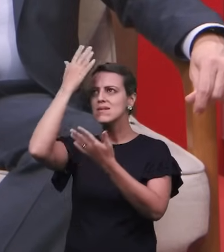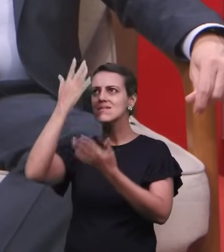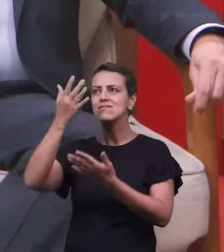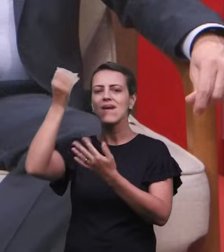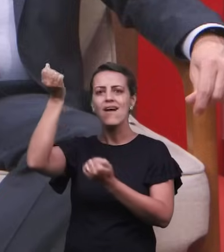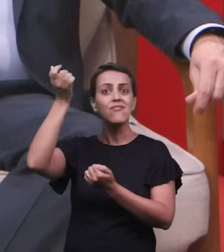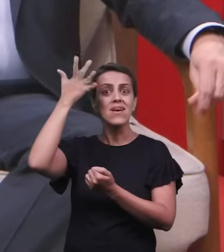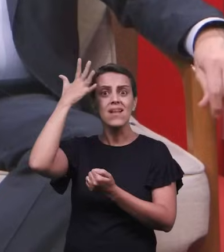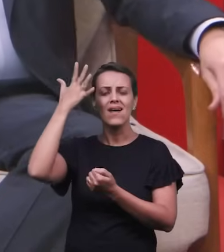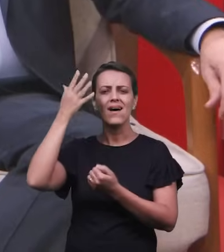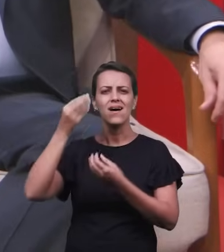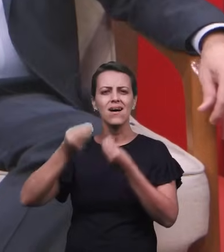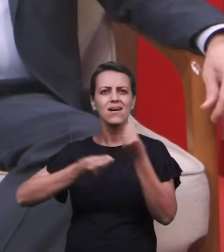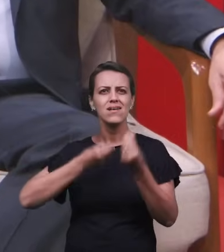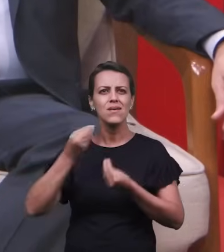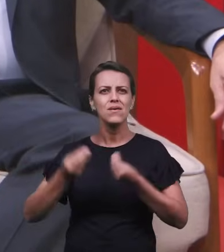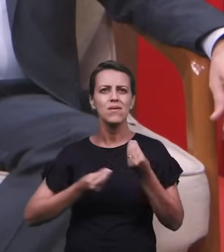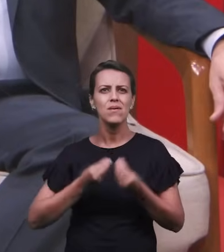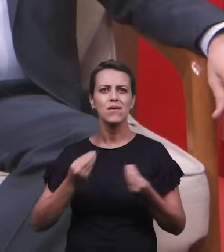Santo para poder revelar